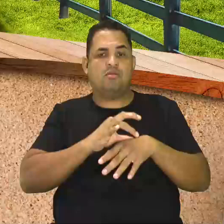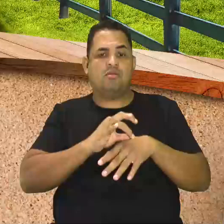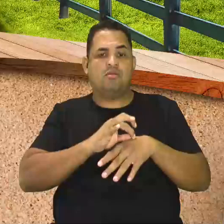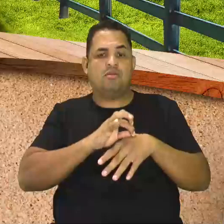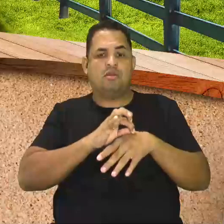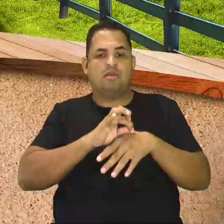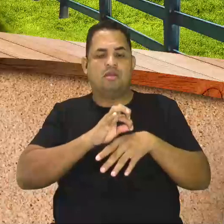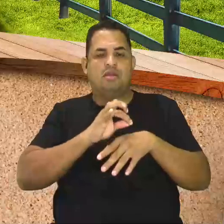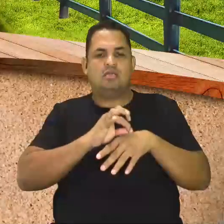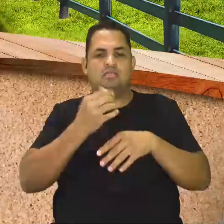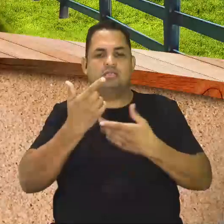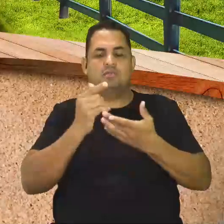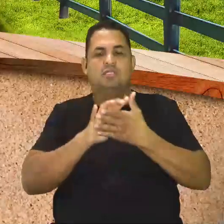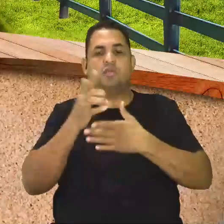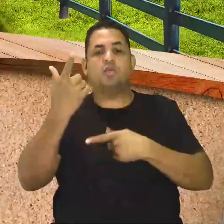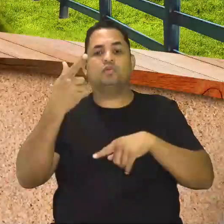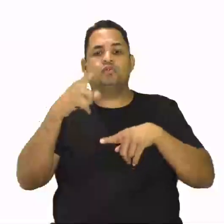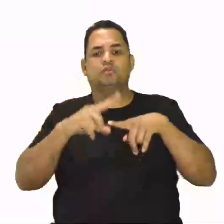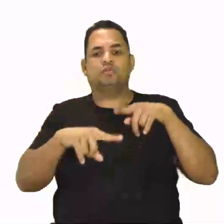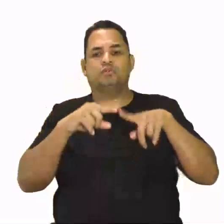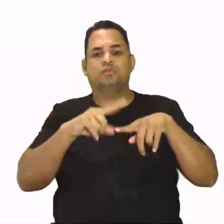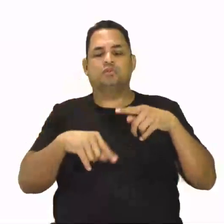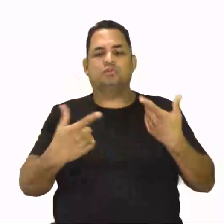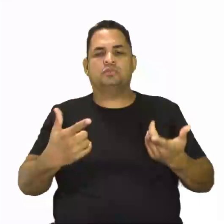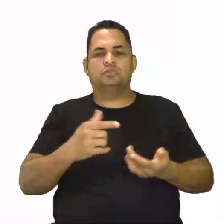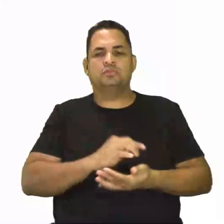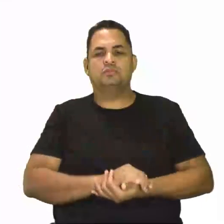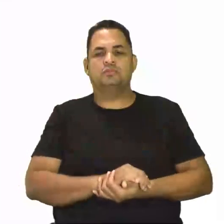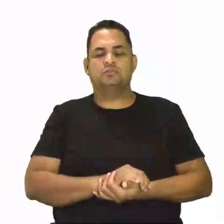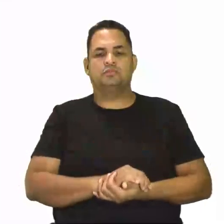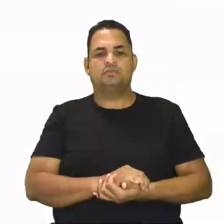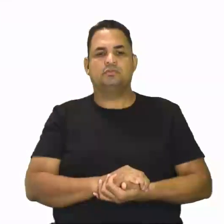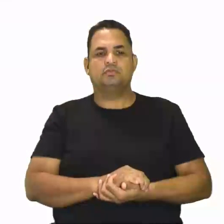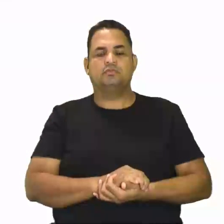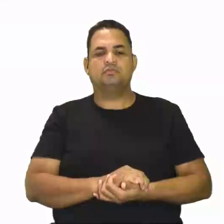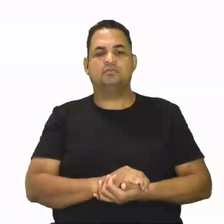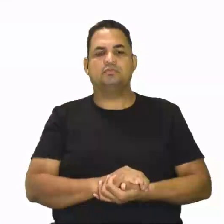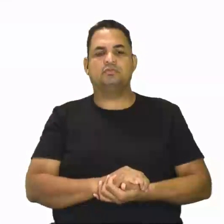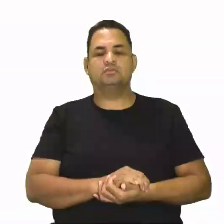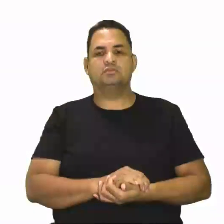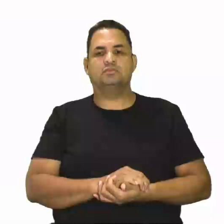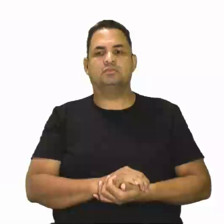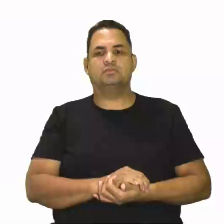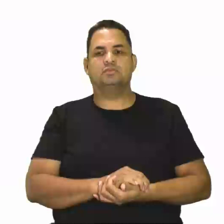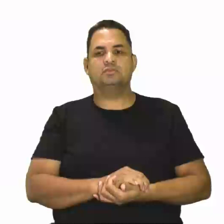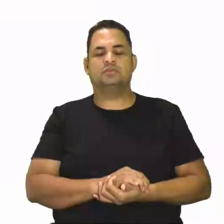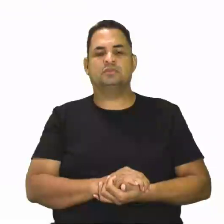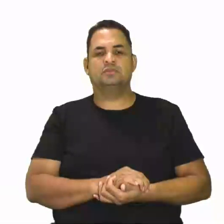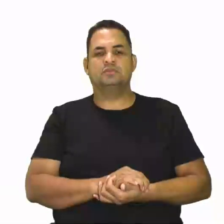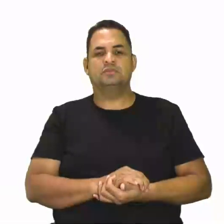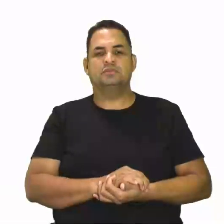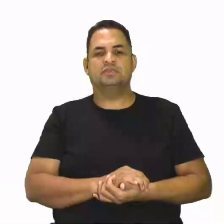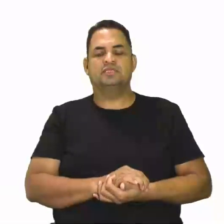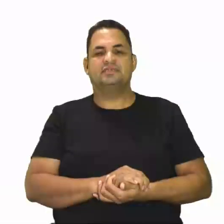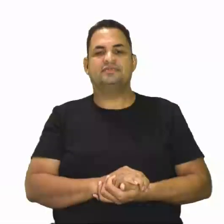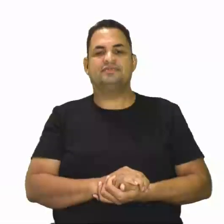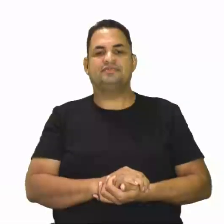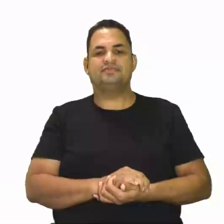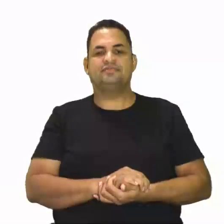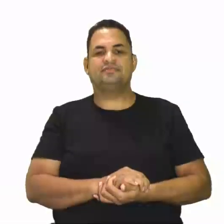embutidos também, ok? Aumenta aqui, meu diretor! Outra coisa que nós falamos na nossa última